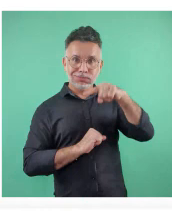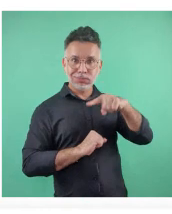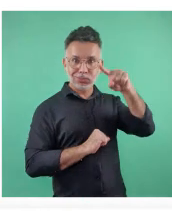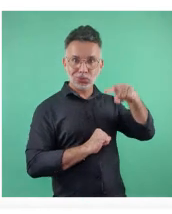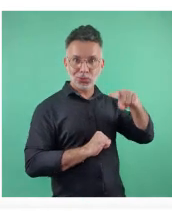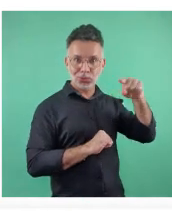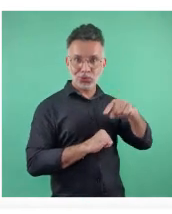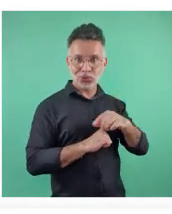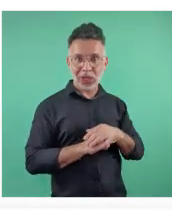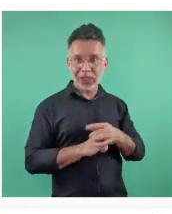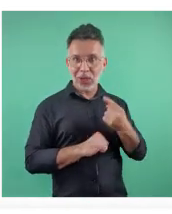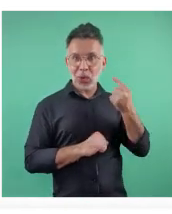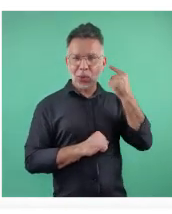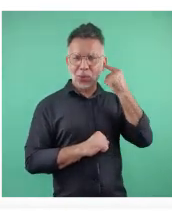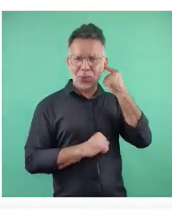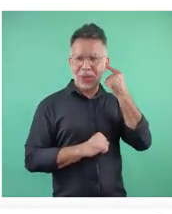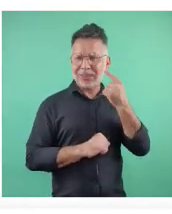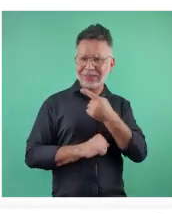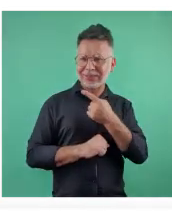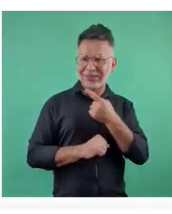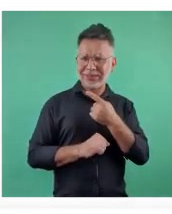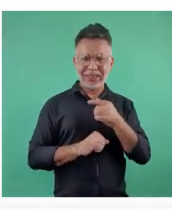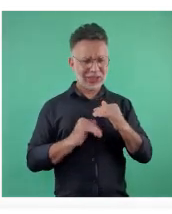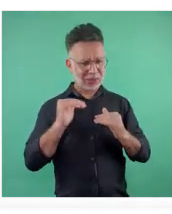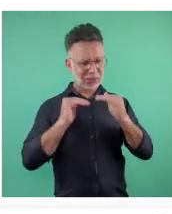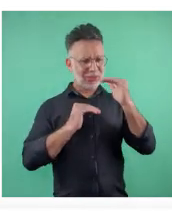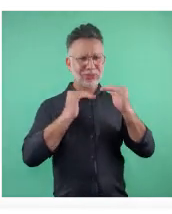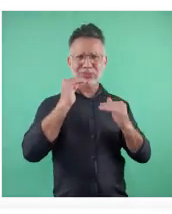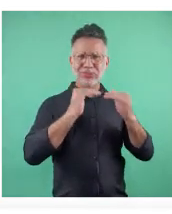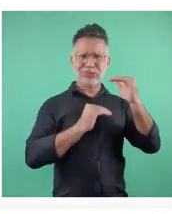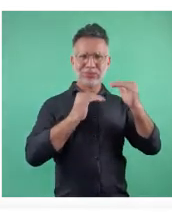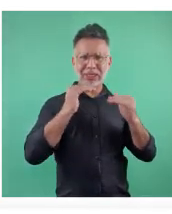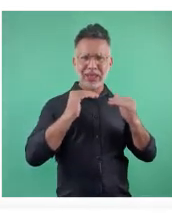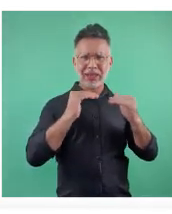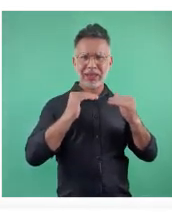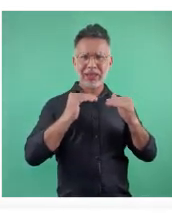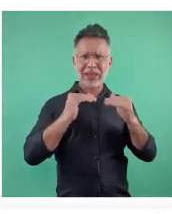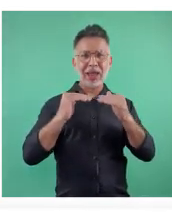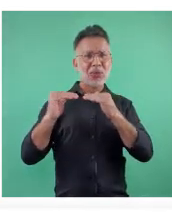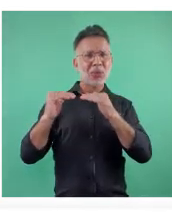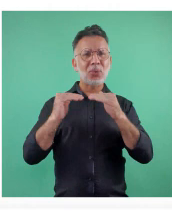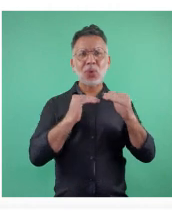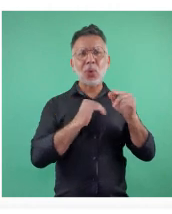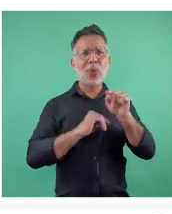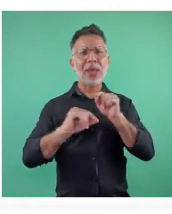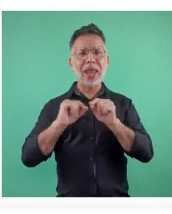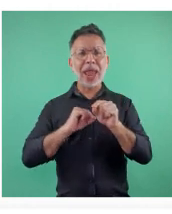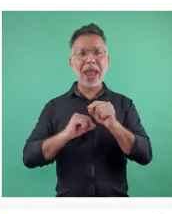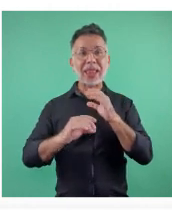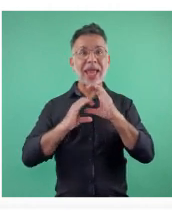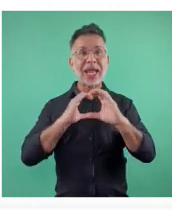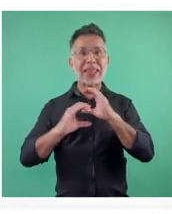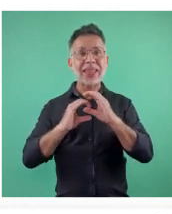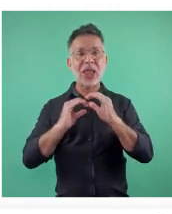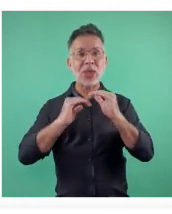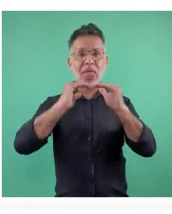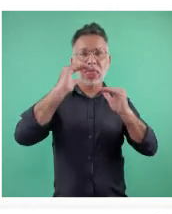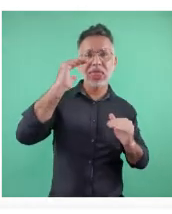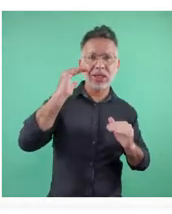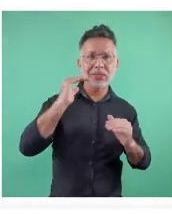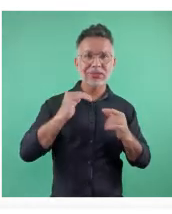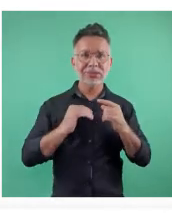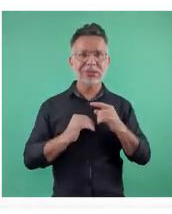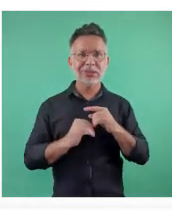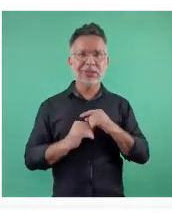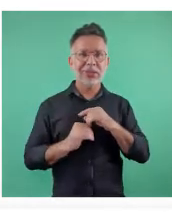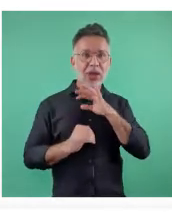às vezes, brincando, eles falam assim, você está semitonando. O que é esse semitonar? Na verdade, está cantando fora do tom. Na verdade, a pessoa, às